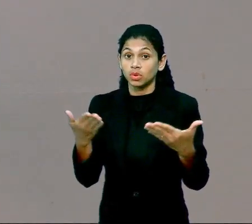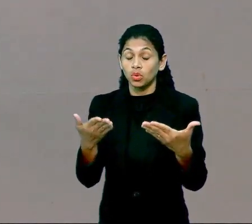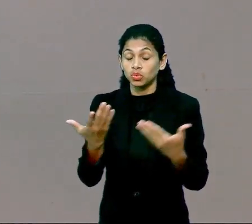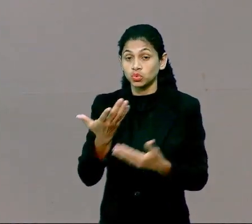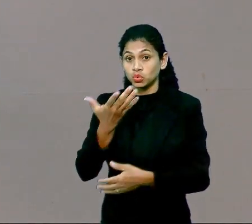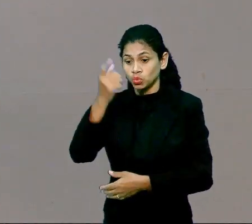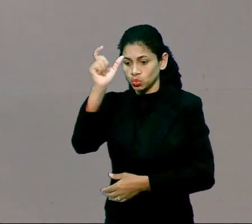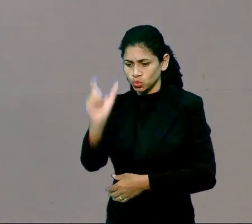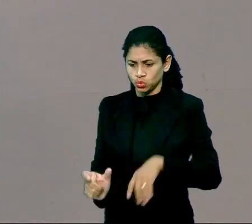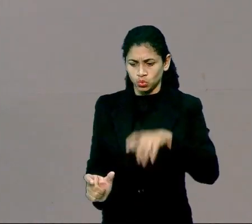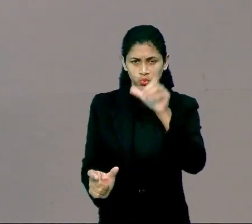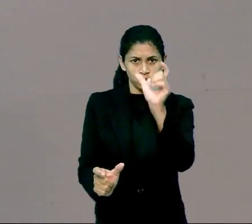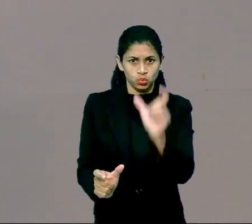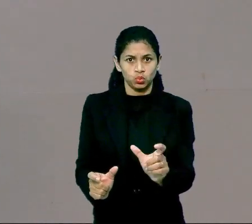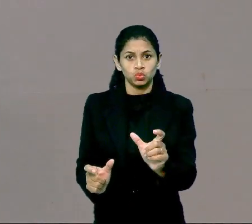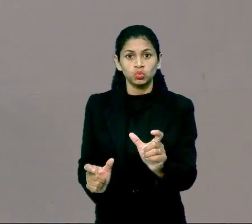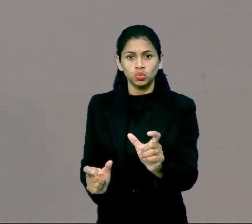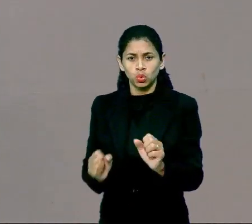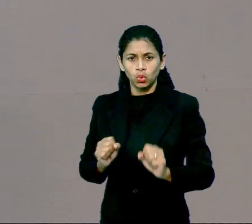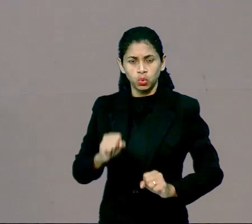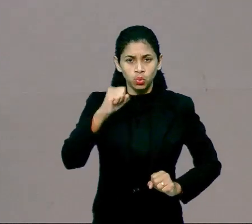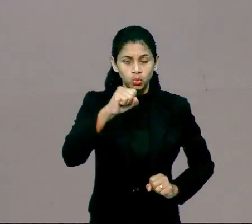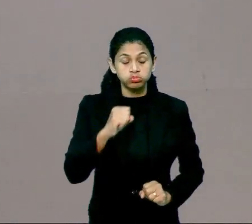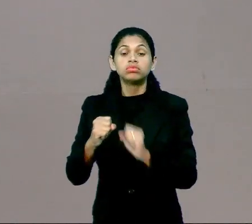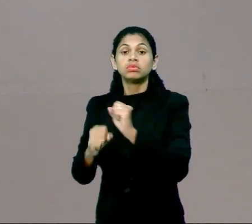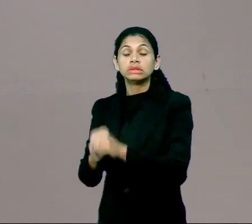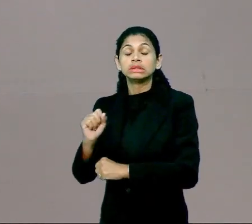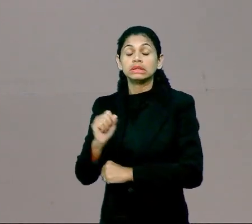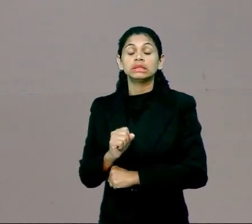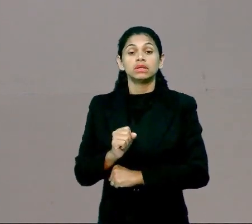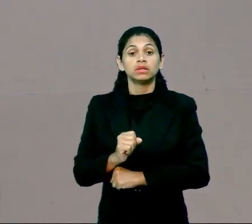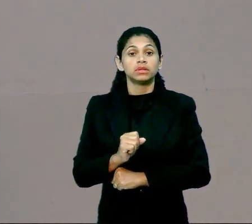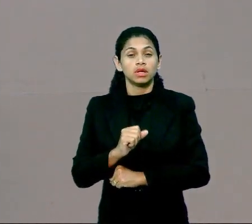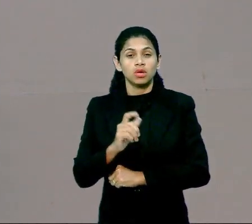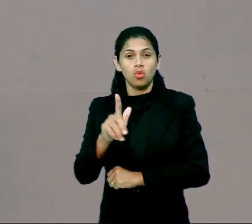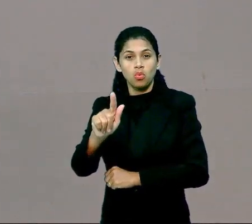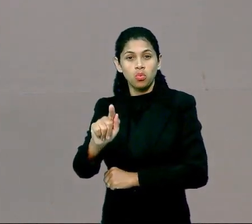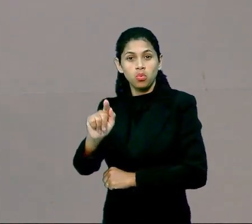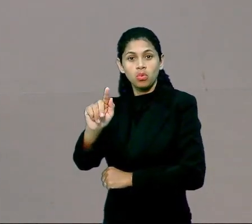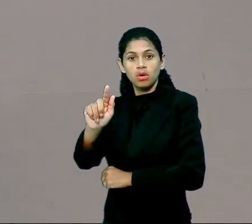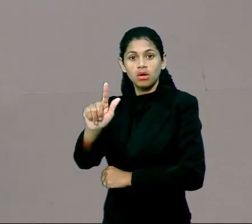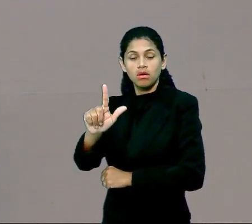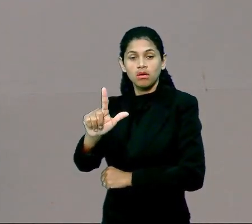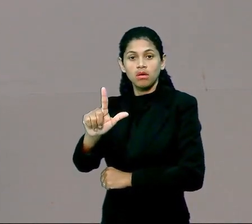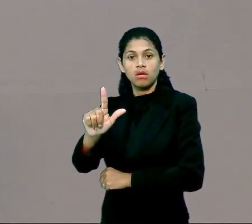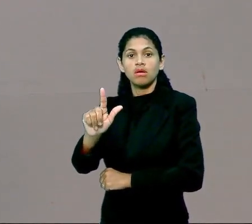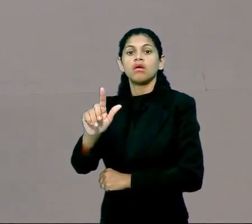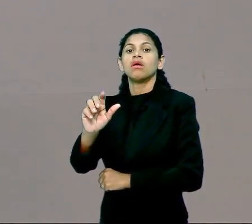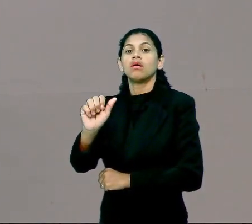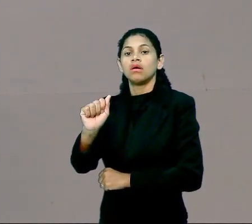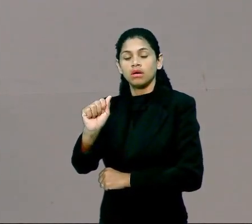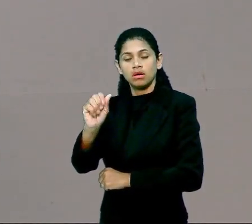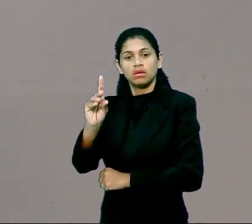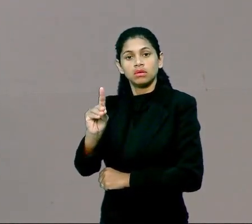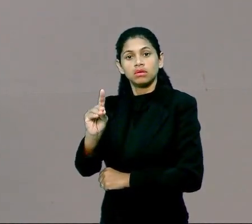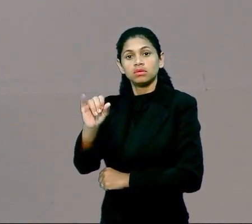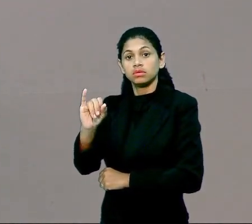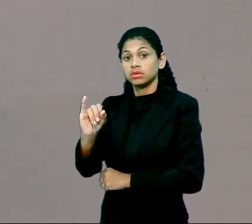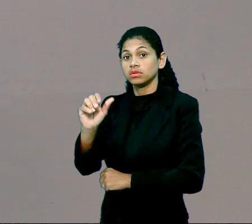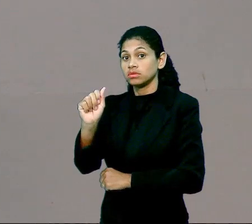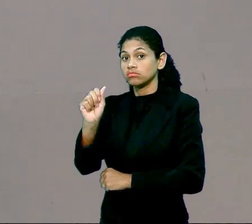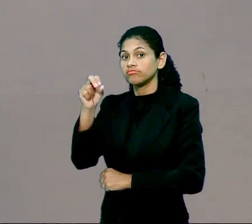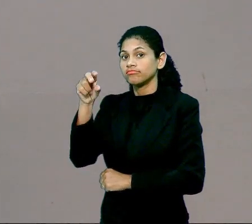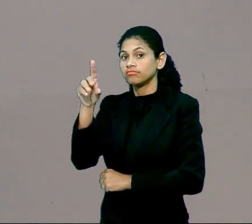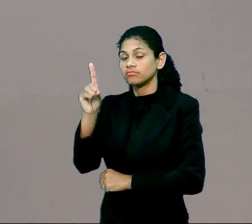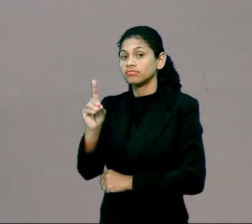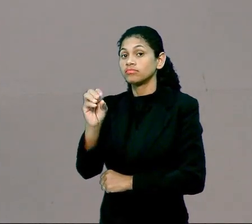tidos como gladiadores do século XXI, porque continua essa dinâmica de performar, continua essa dinâmica lucrativa, porque